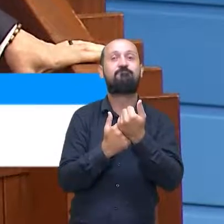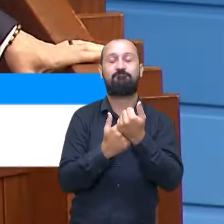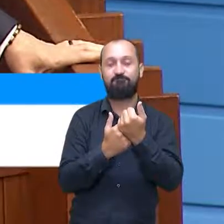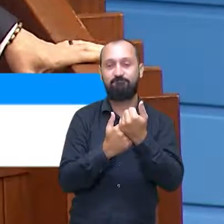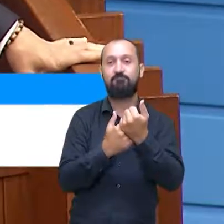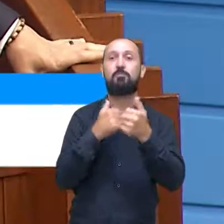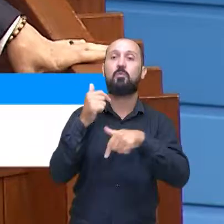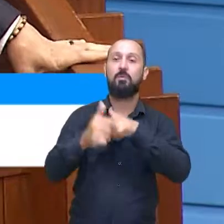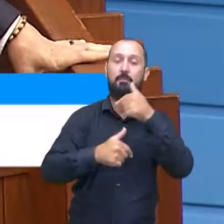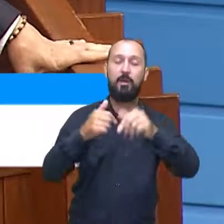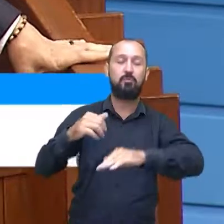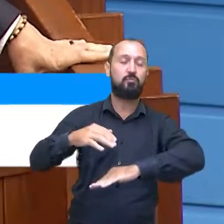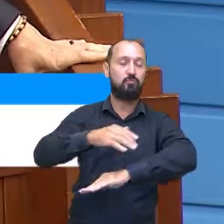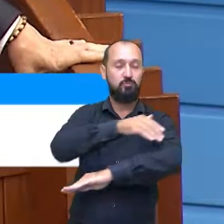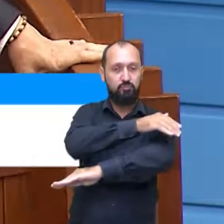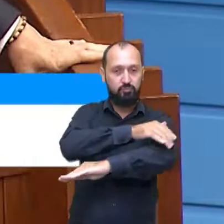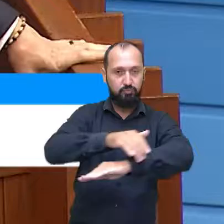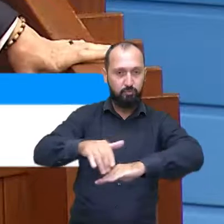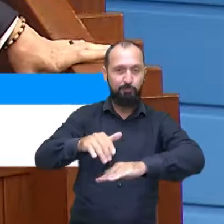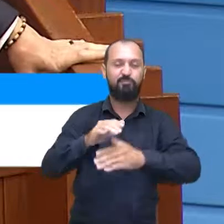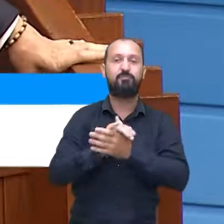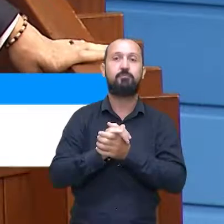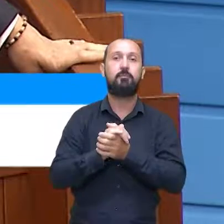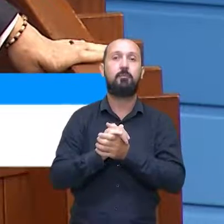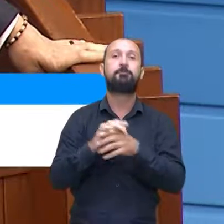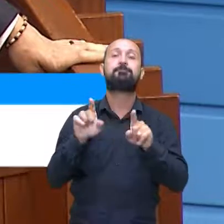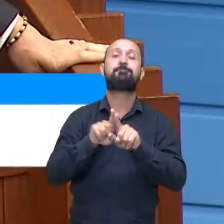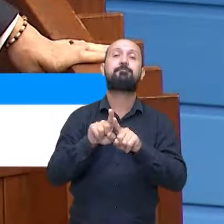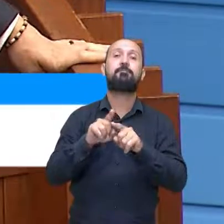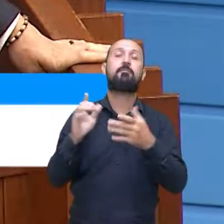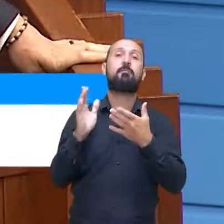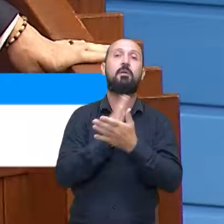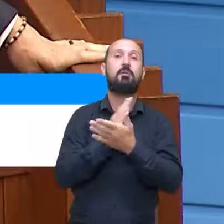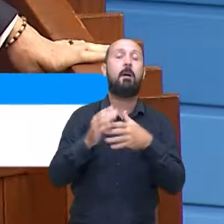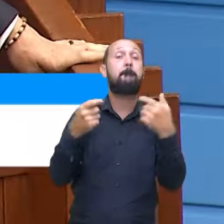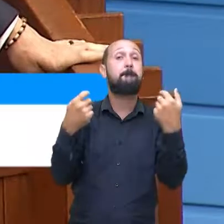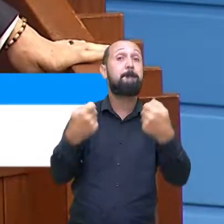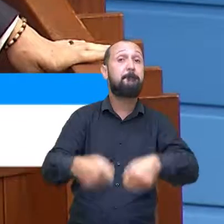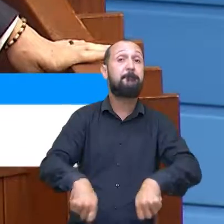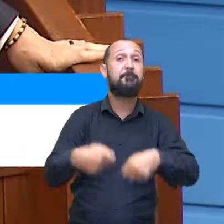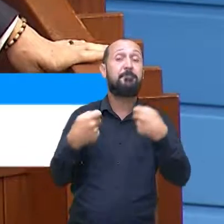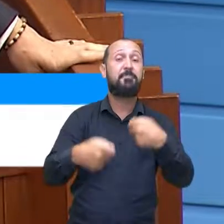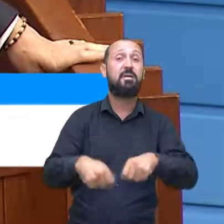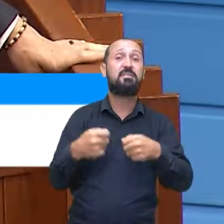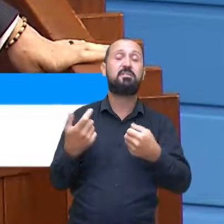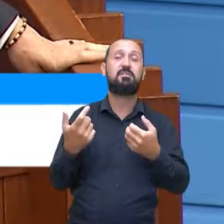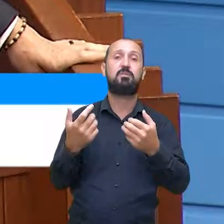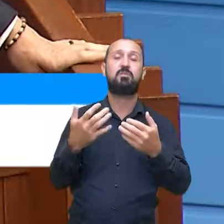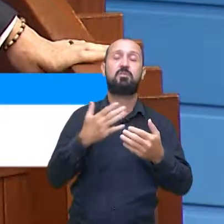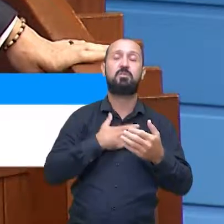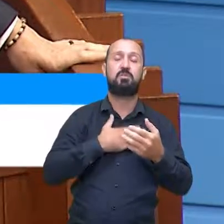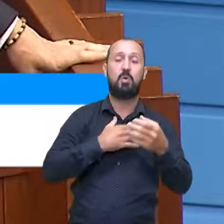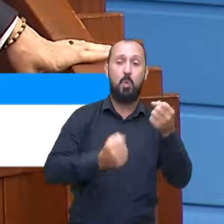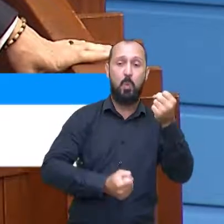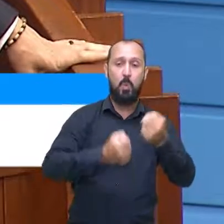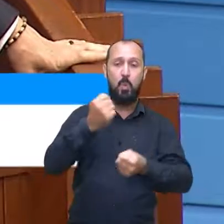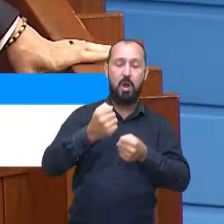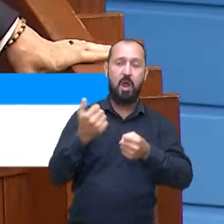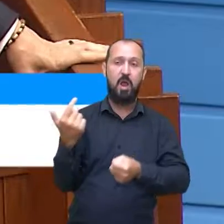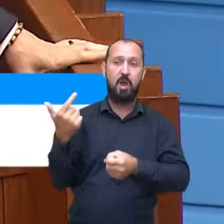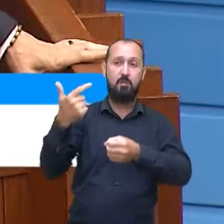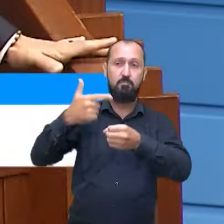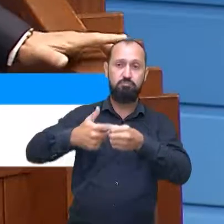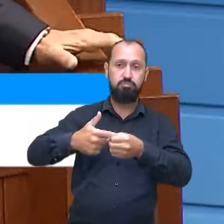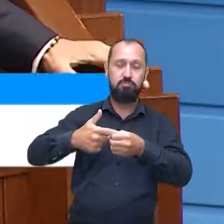nesse país do transporte rodoviário. E também aqueles que precisam de abastecer o